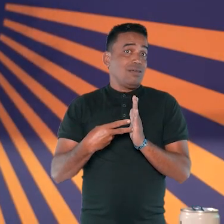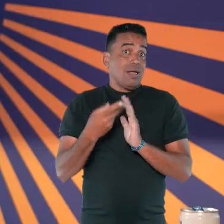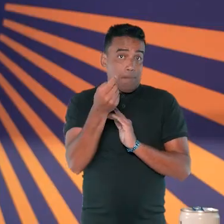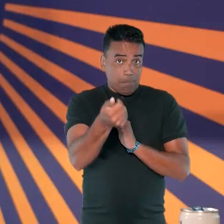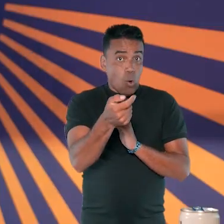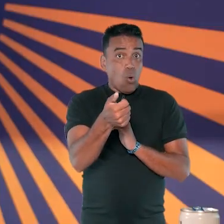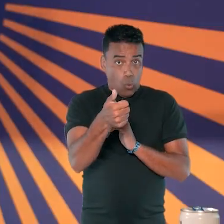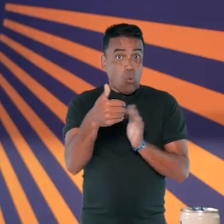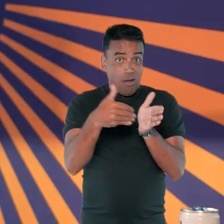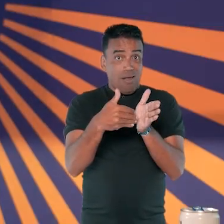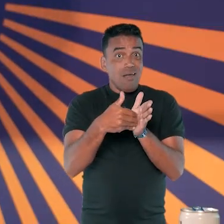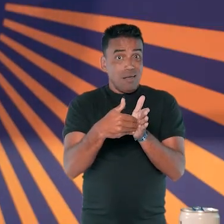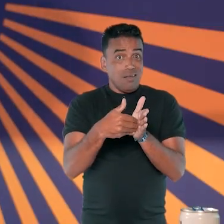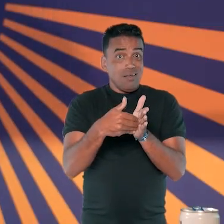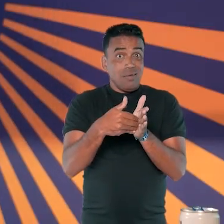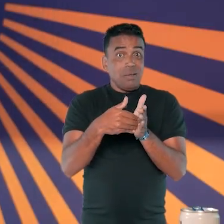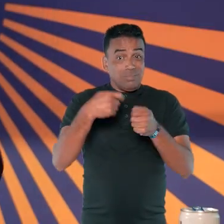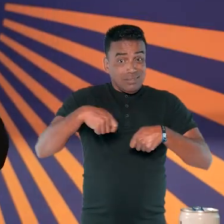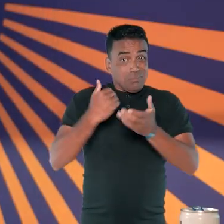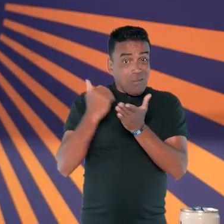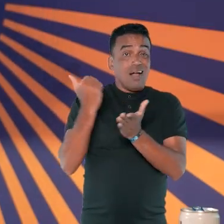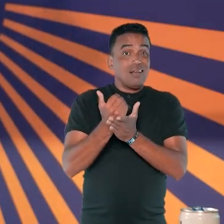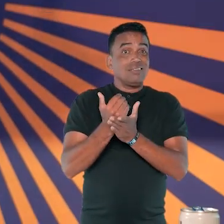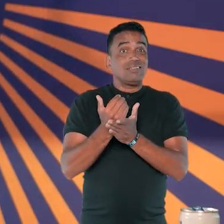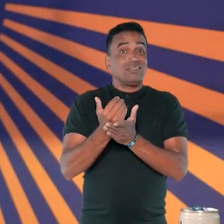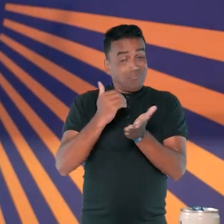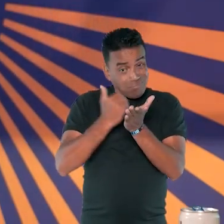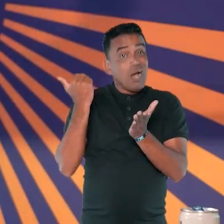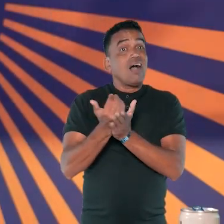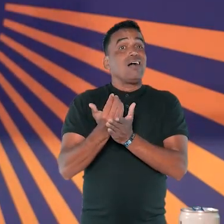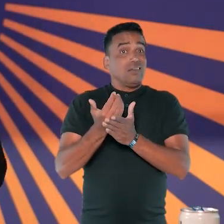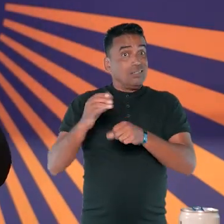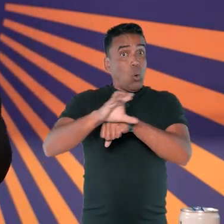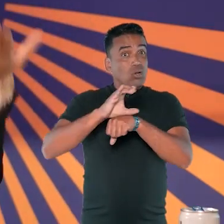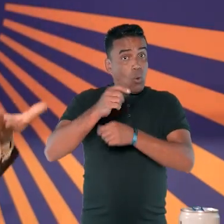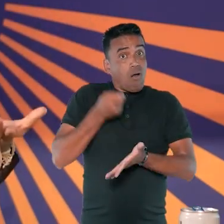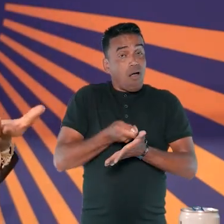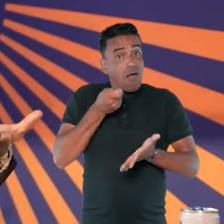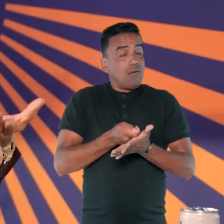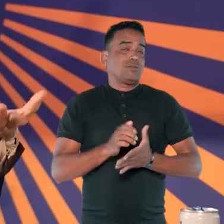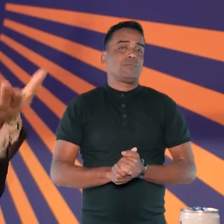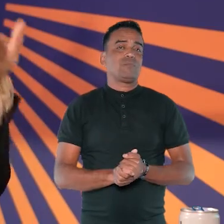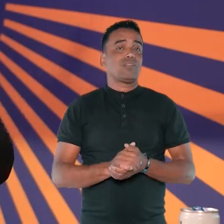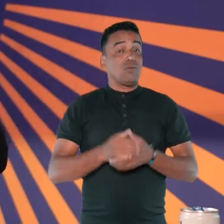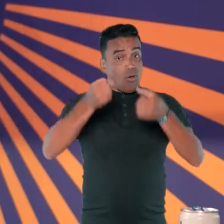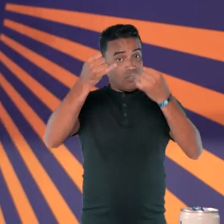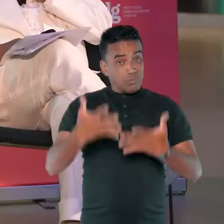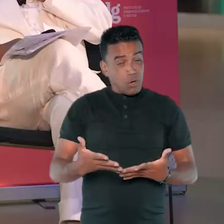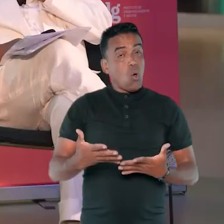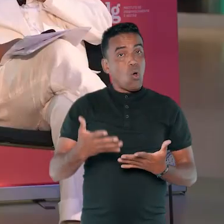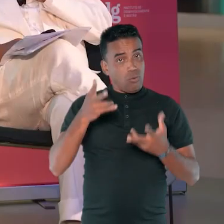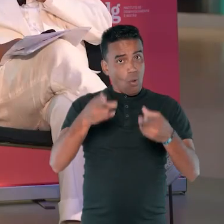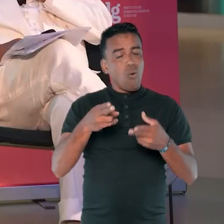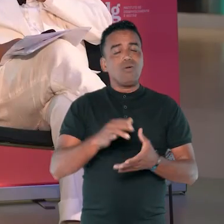é necessário, mas não ainda de forma suficiente, mas, como você diz, andamos em